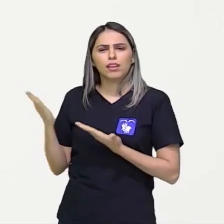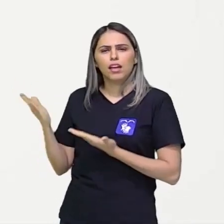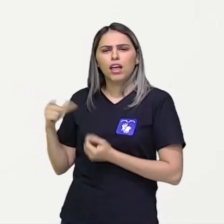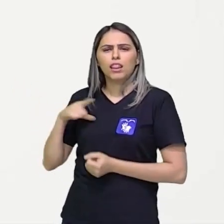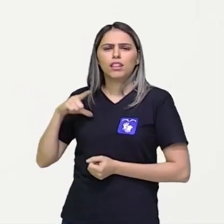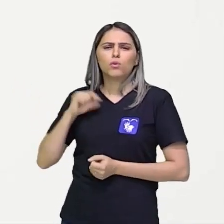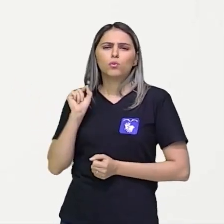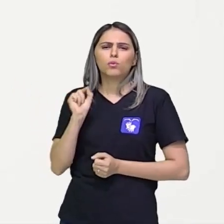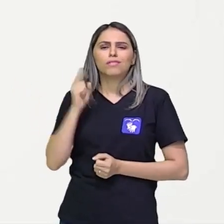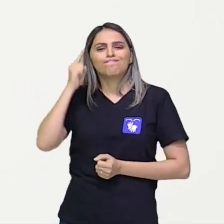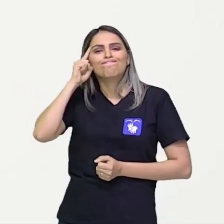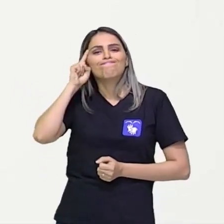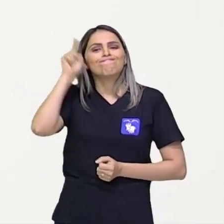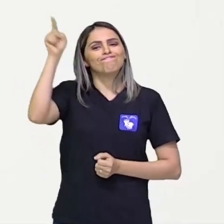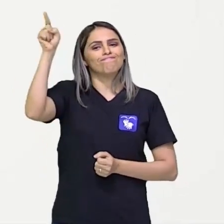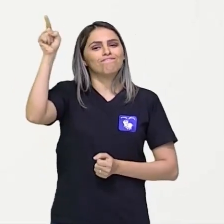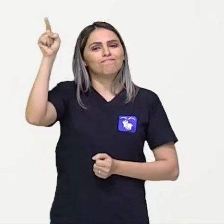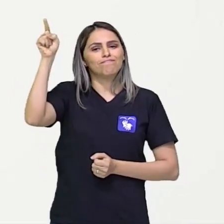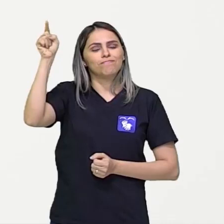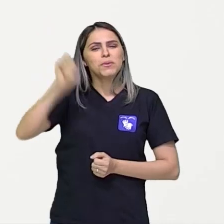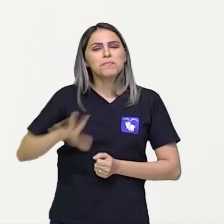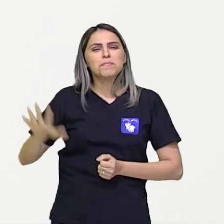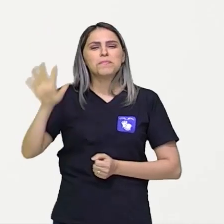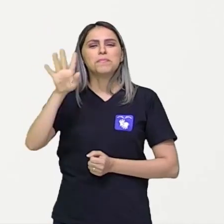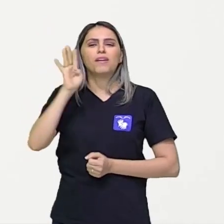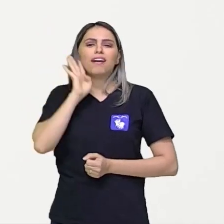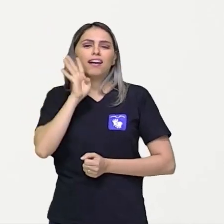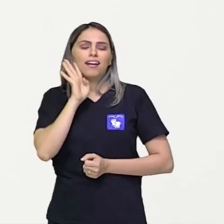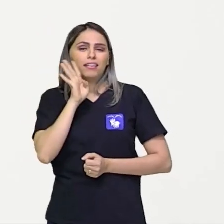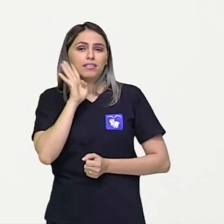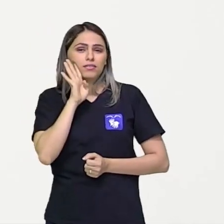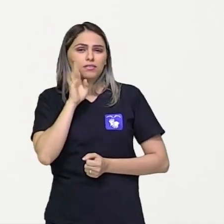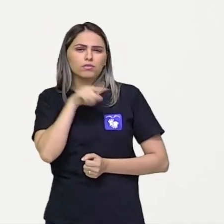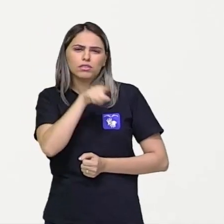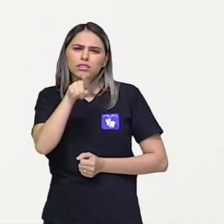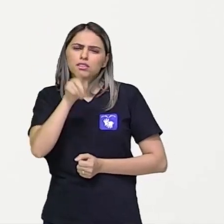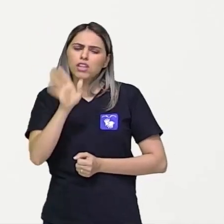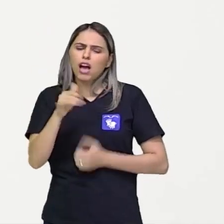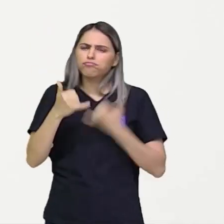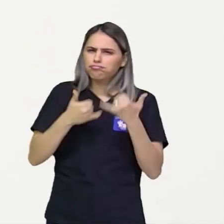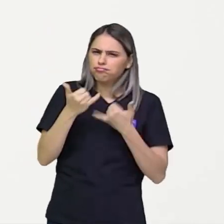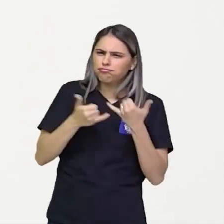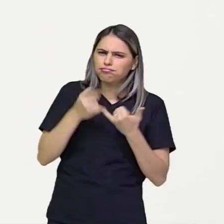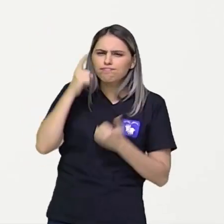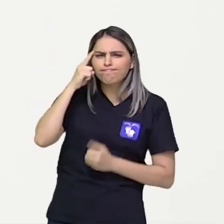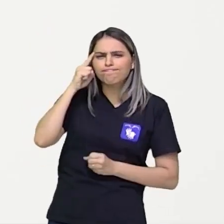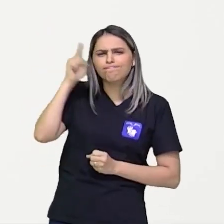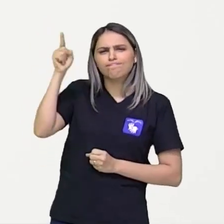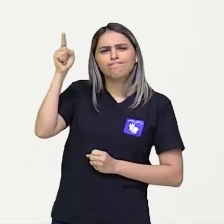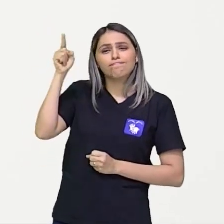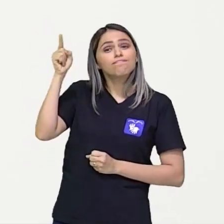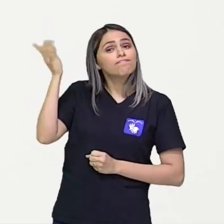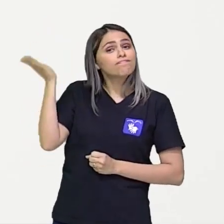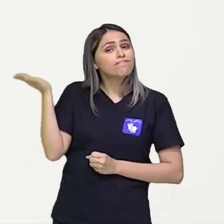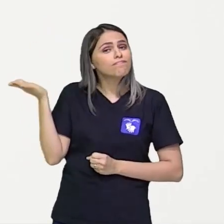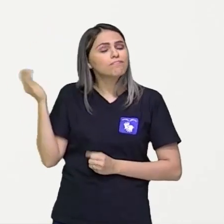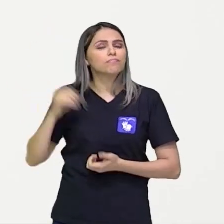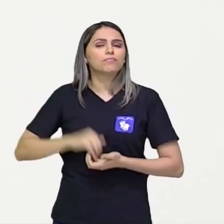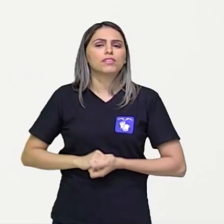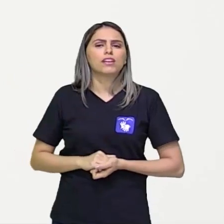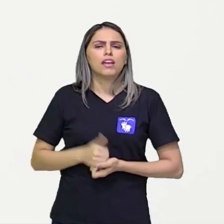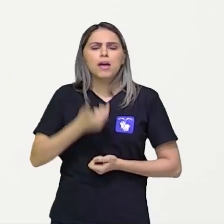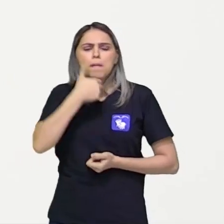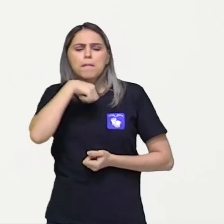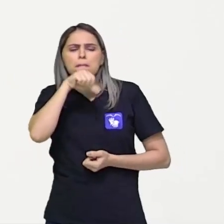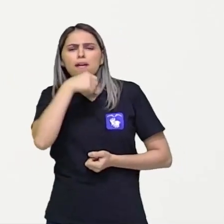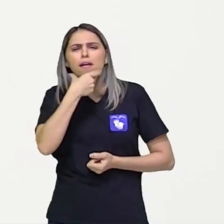um adivinha. Olha que imagem legal. Vocês já brincaram de adivinha alguma vez? O papai,